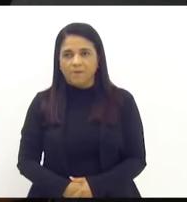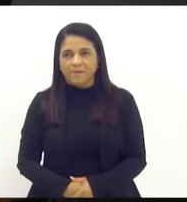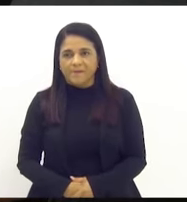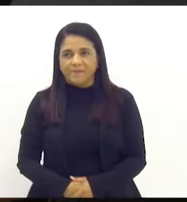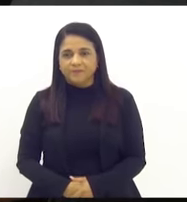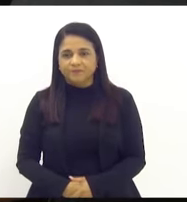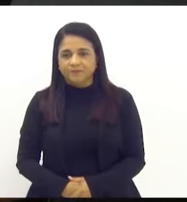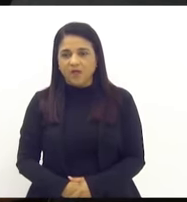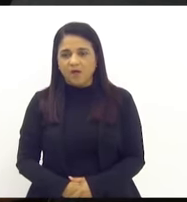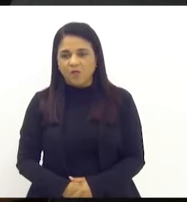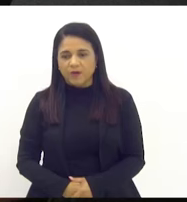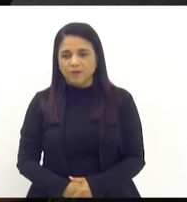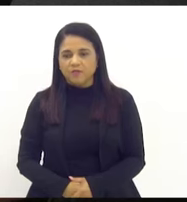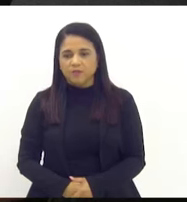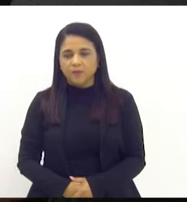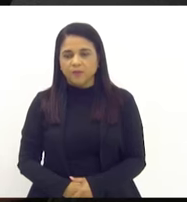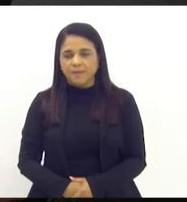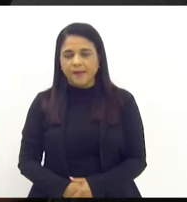amorm